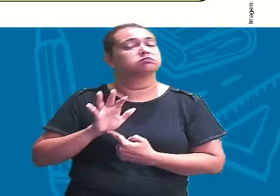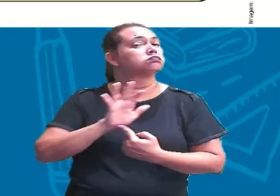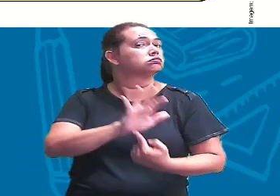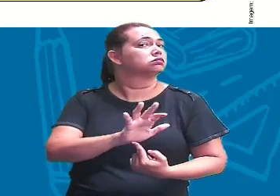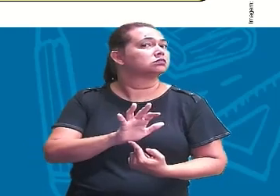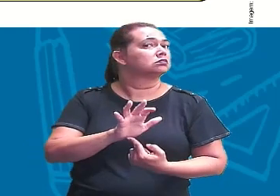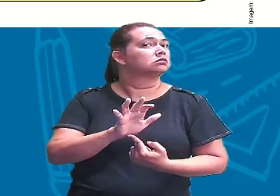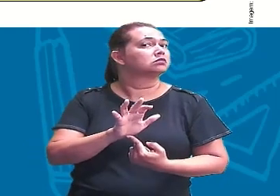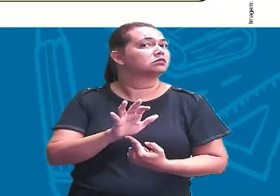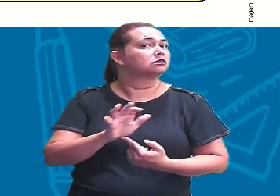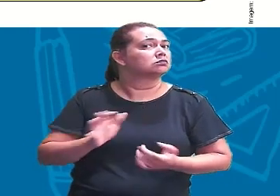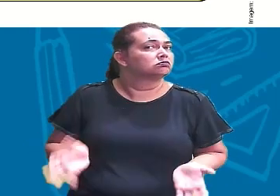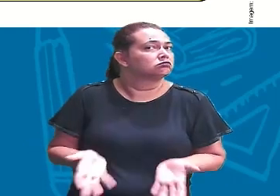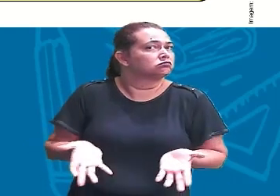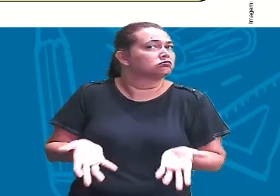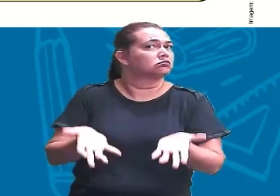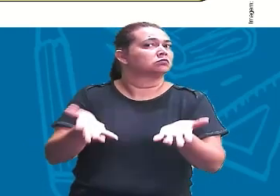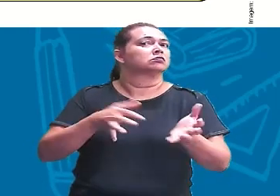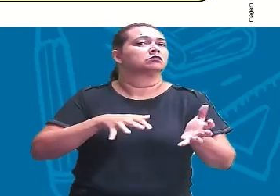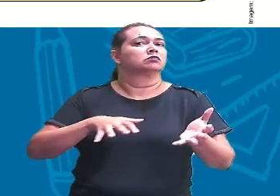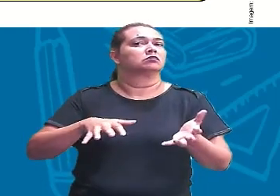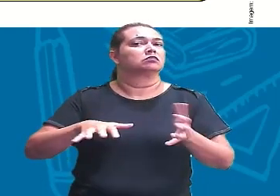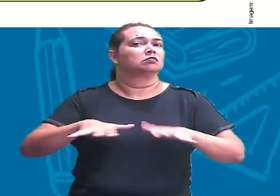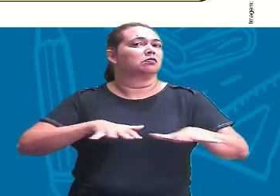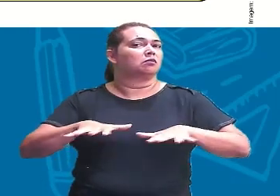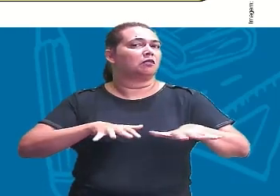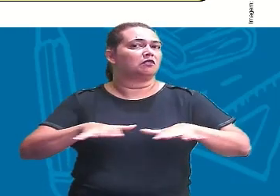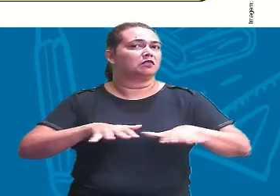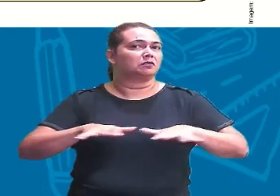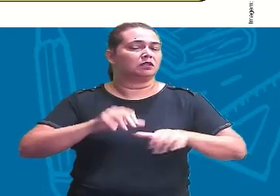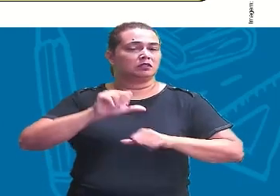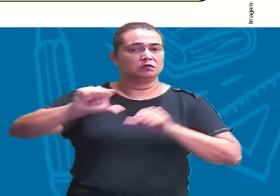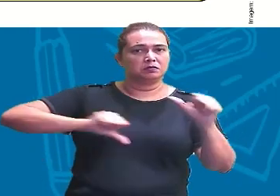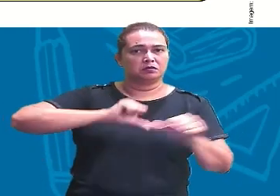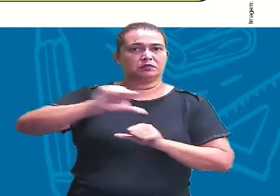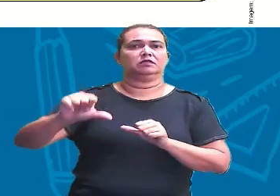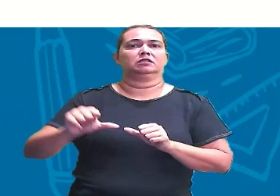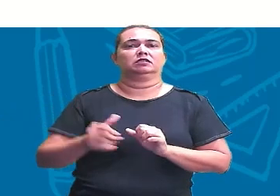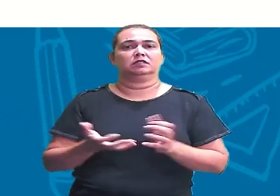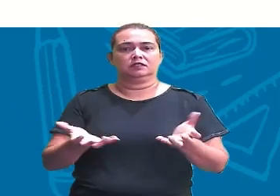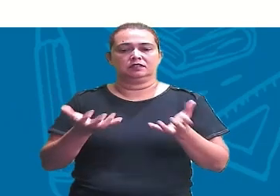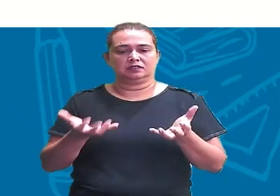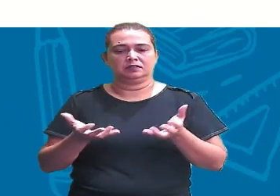o movimento a fazer as mudanças que eles estão pretendendo fazer.